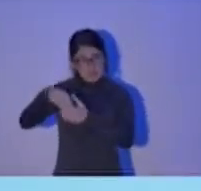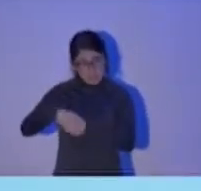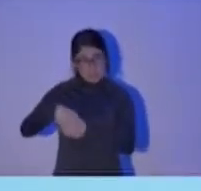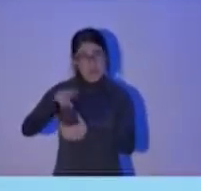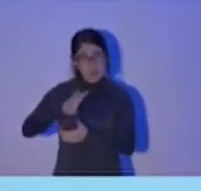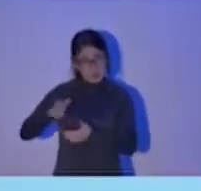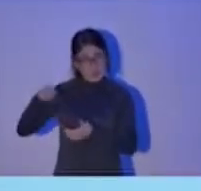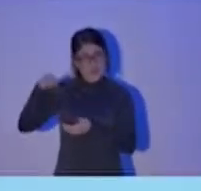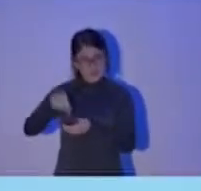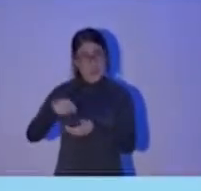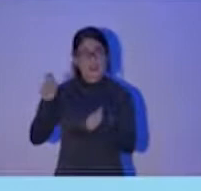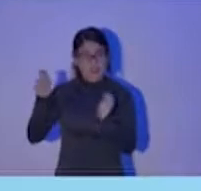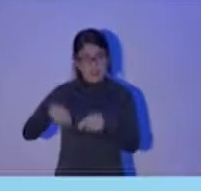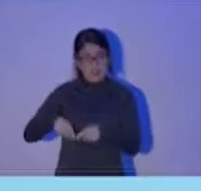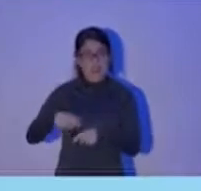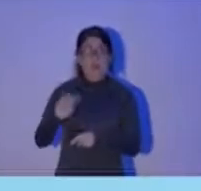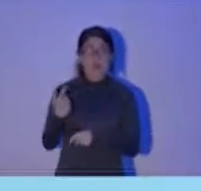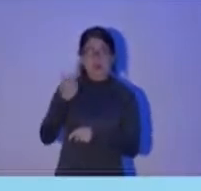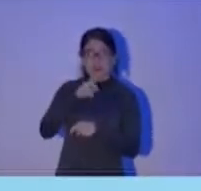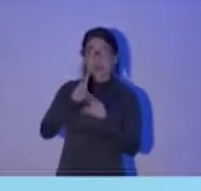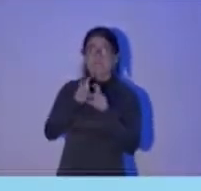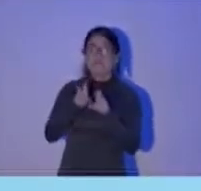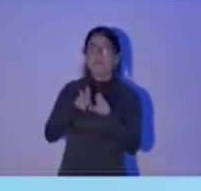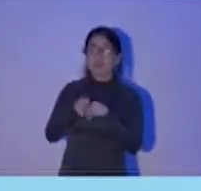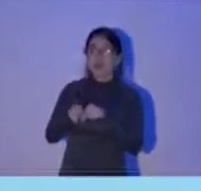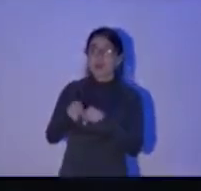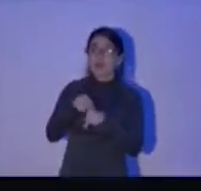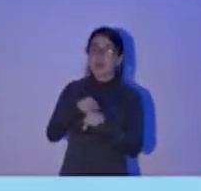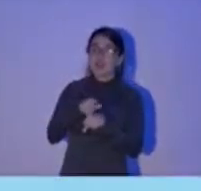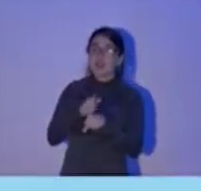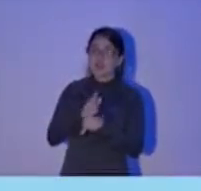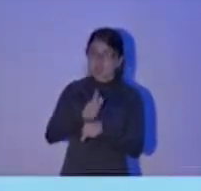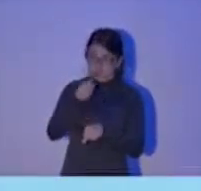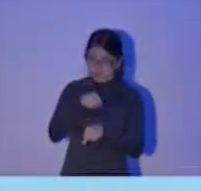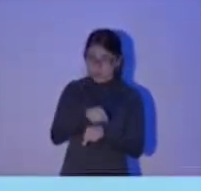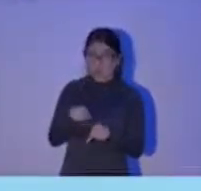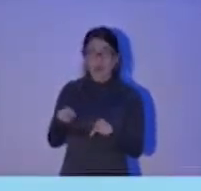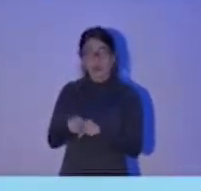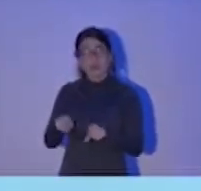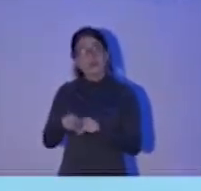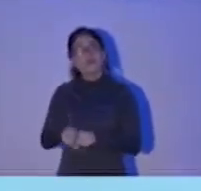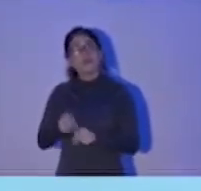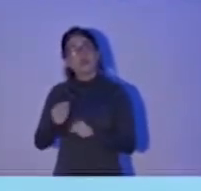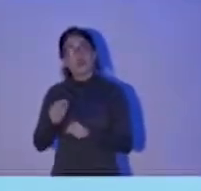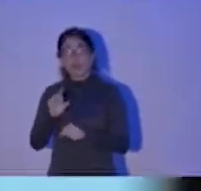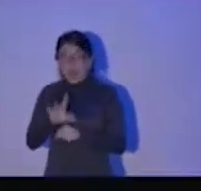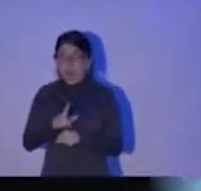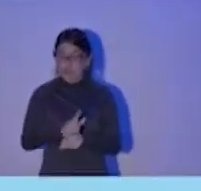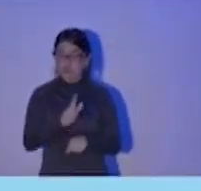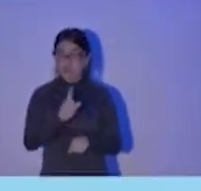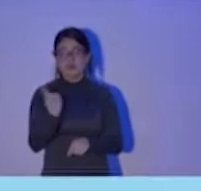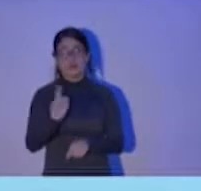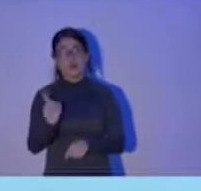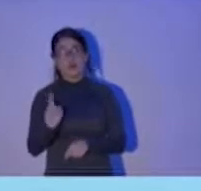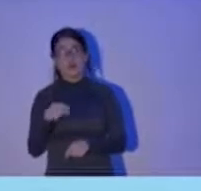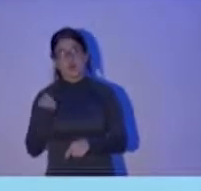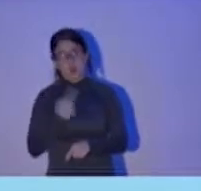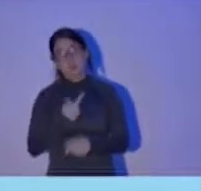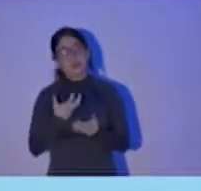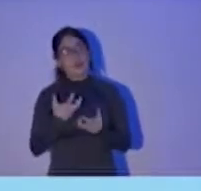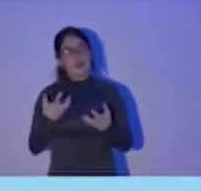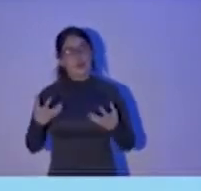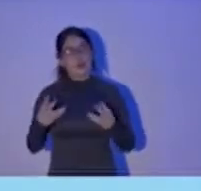esses trabalhos de formação do gestor, e nós queremos e já estamos indo além do gestor. Tá? Então, hoje,